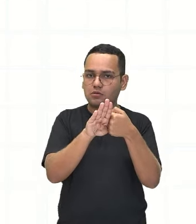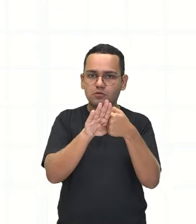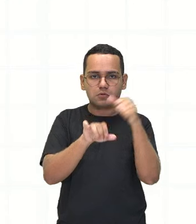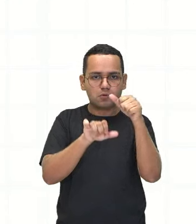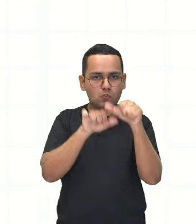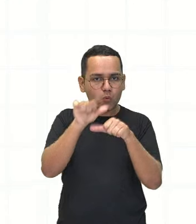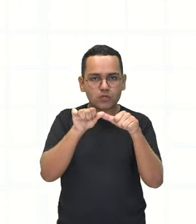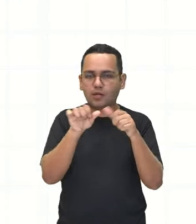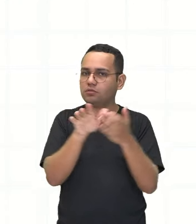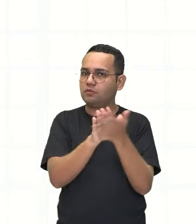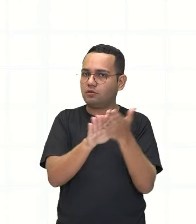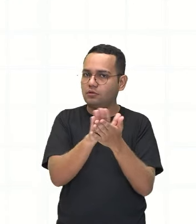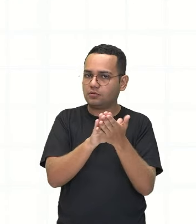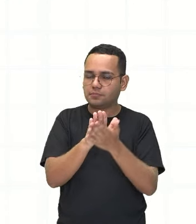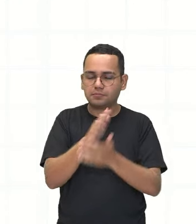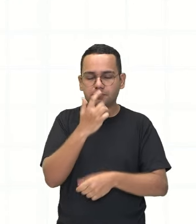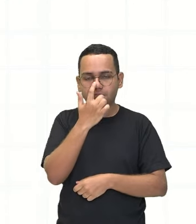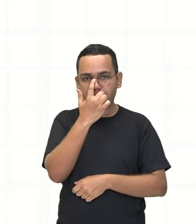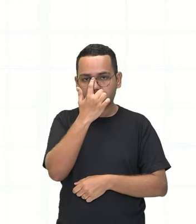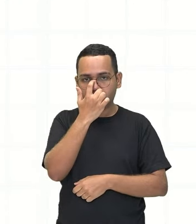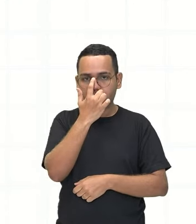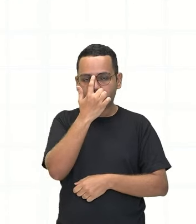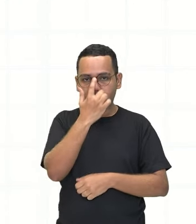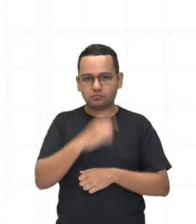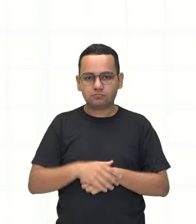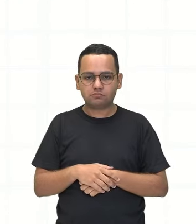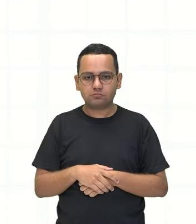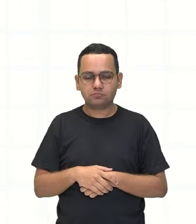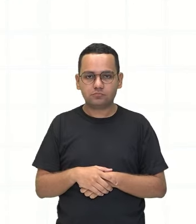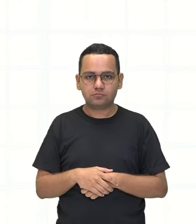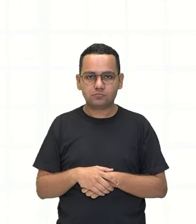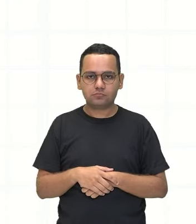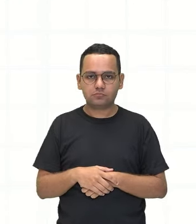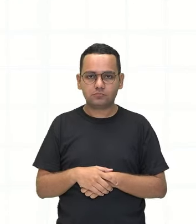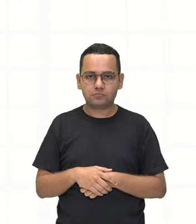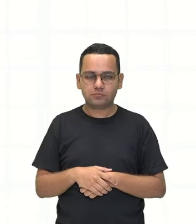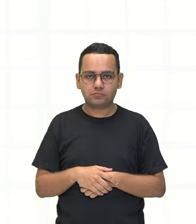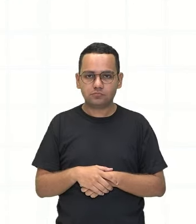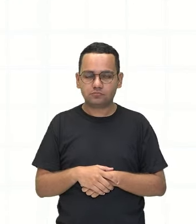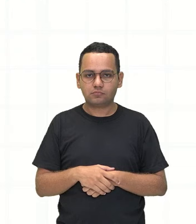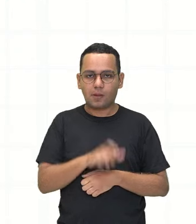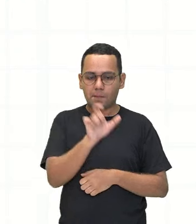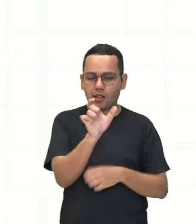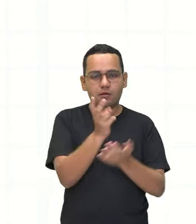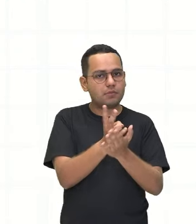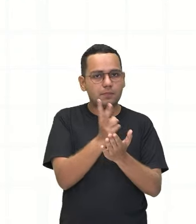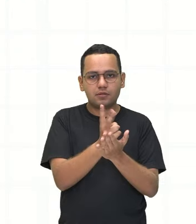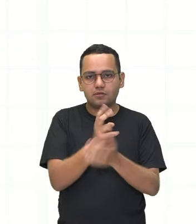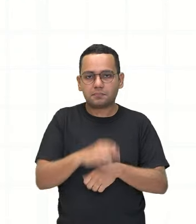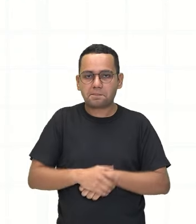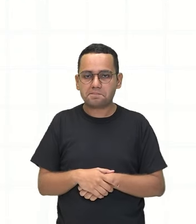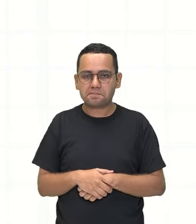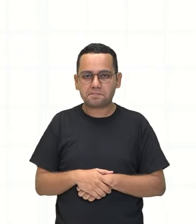mudar, tá? Ele não vai acrescentar e não mudar nada. Ele permanece a mesma palavra.